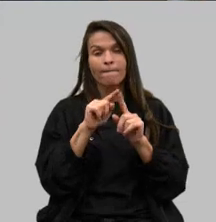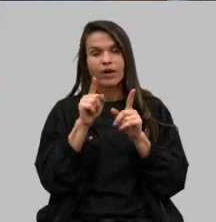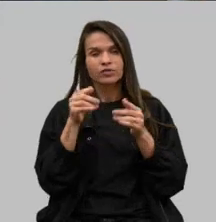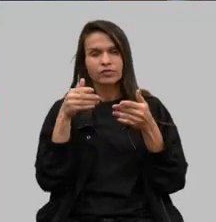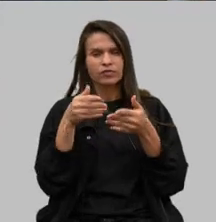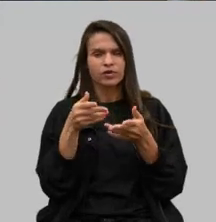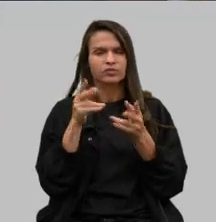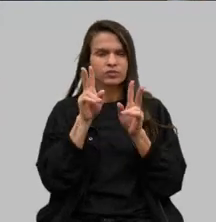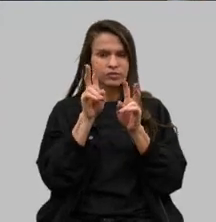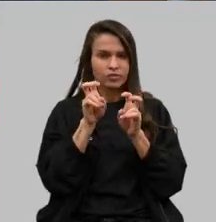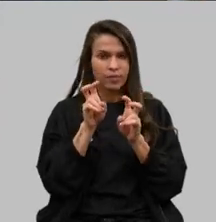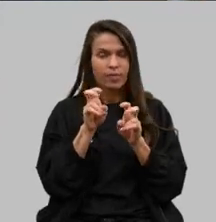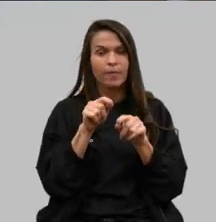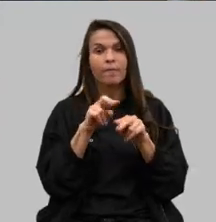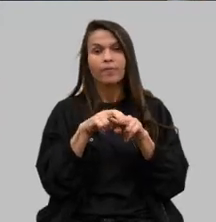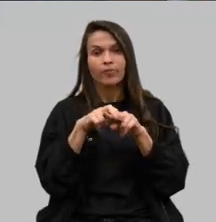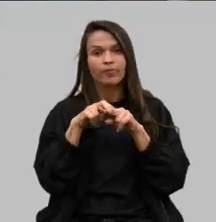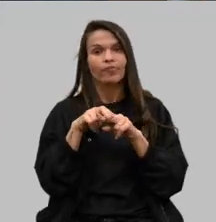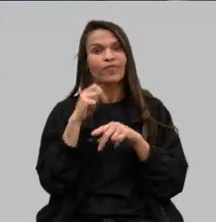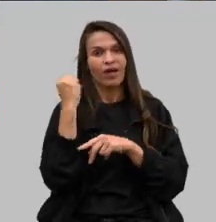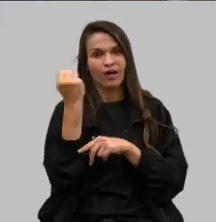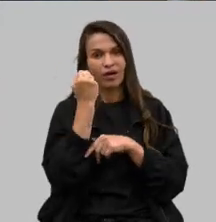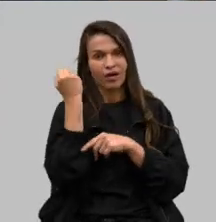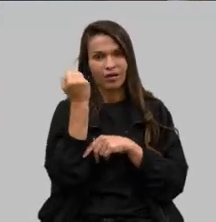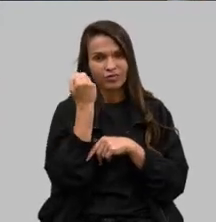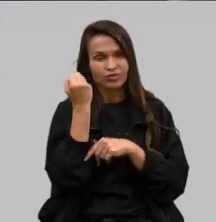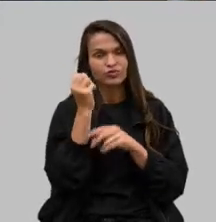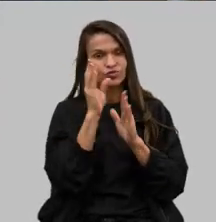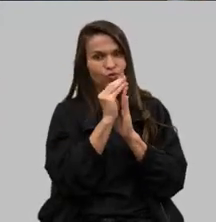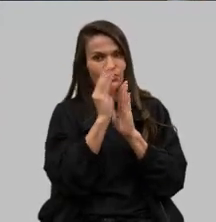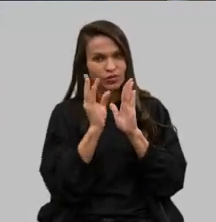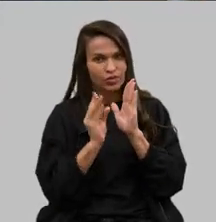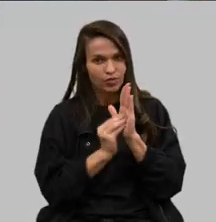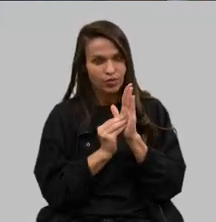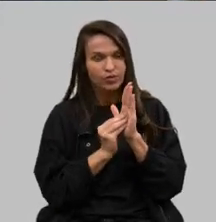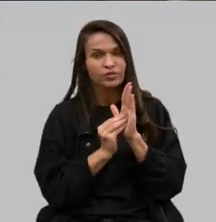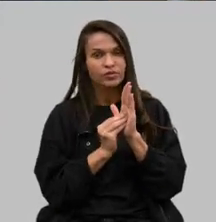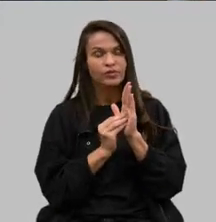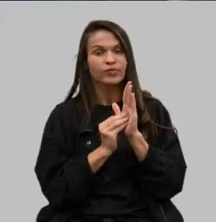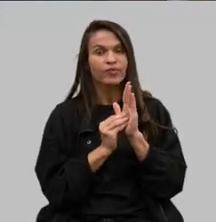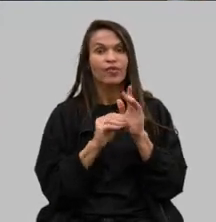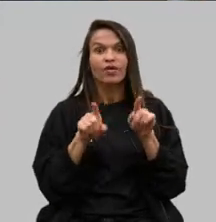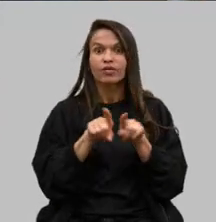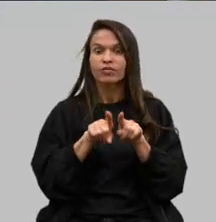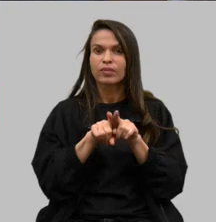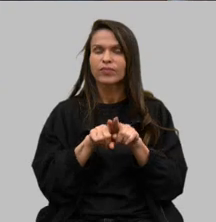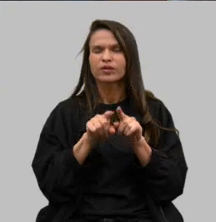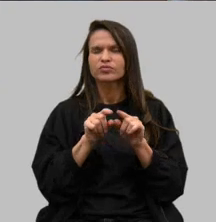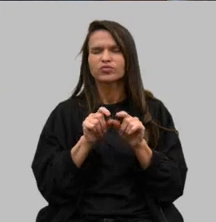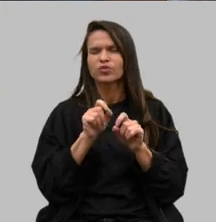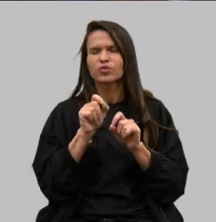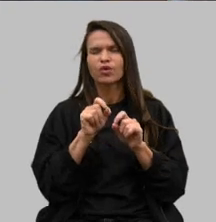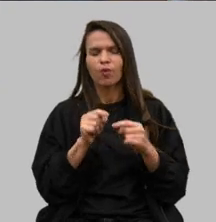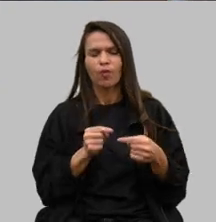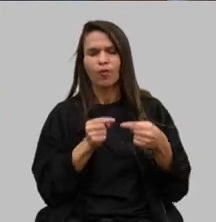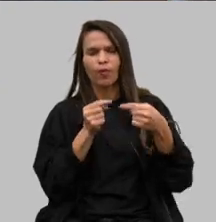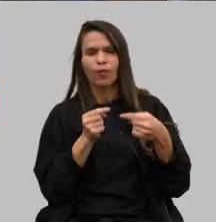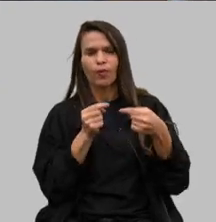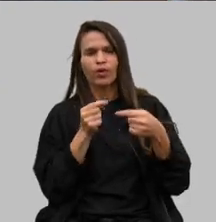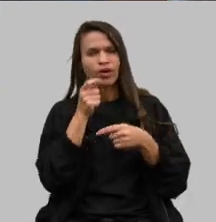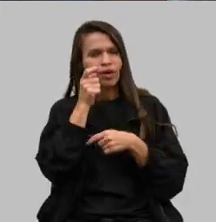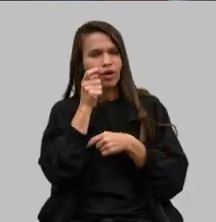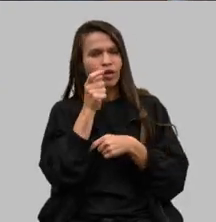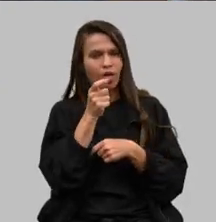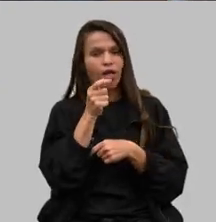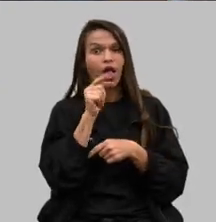assunto Presidente pela gravidade do seu conteúdo eh e por um enorme conflito de interesses que